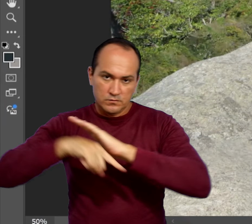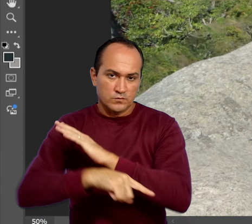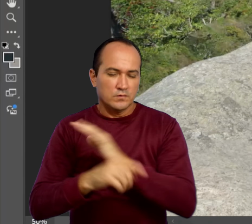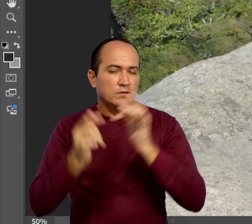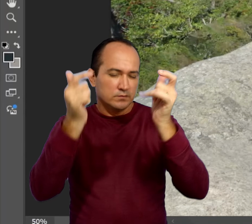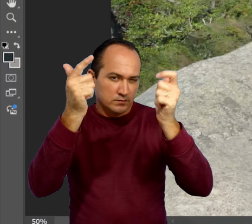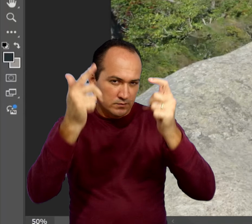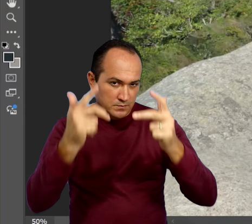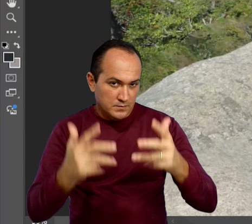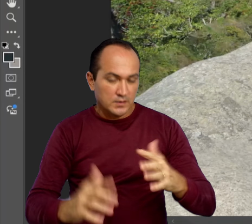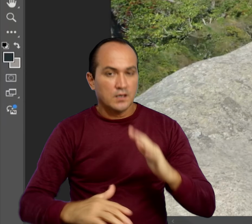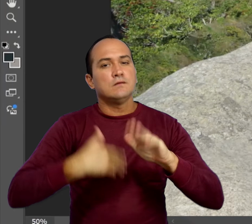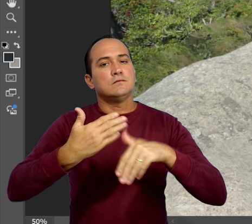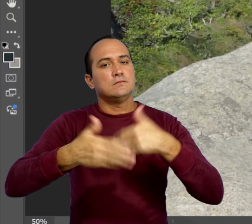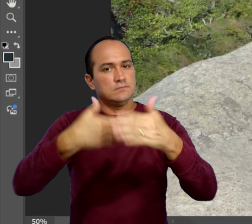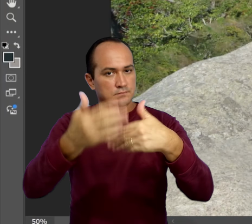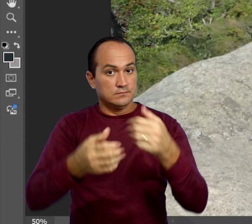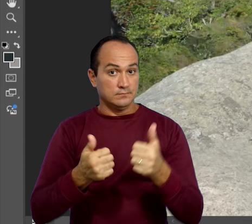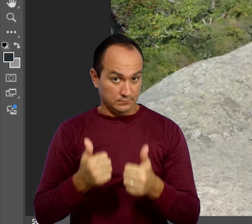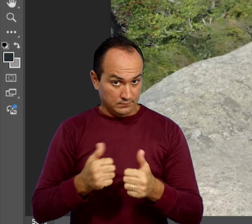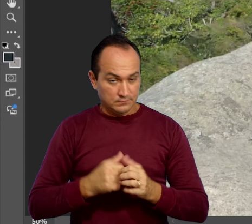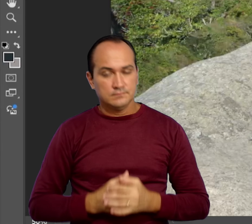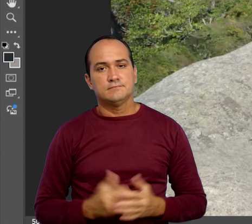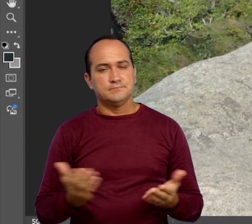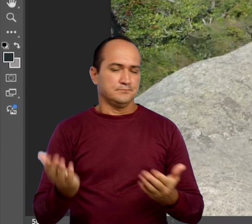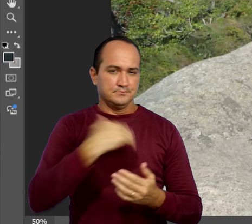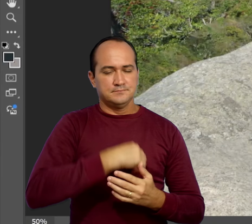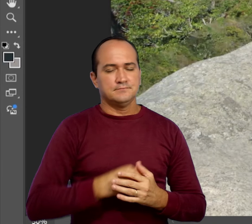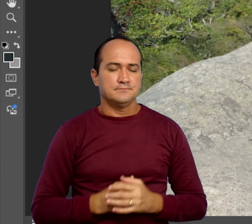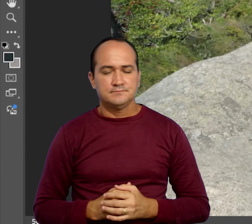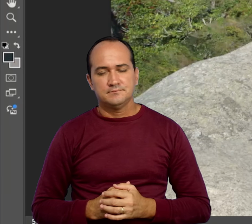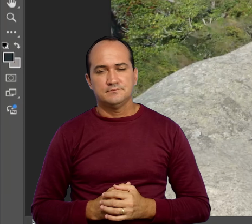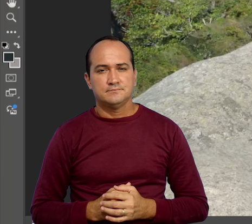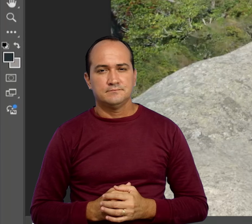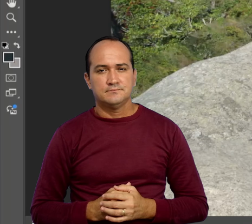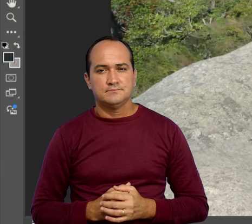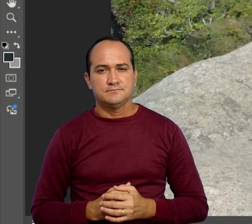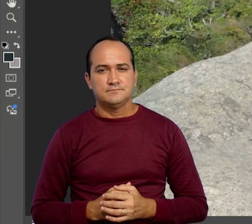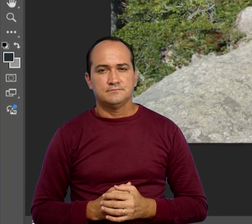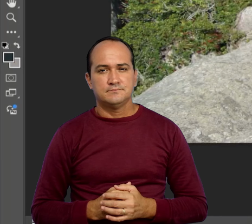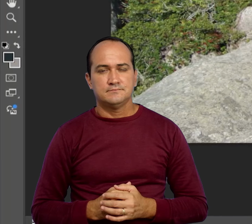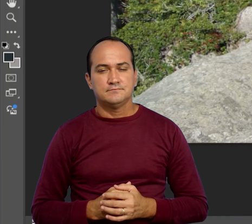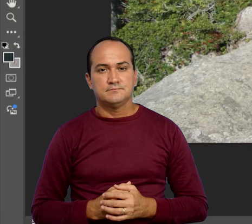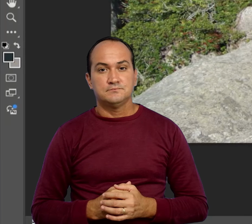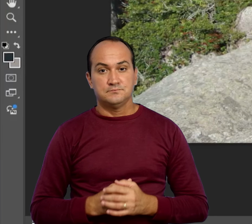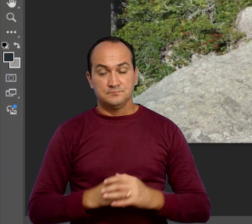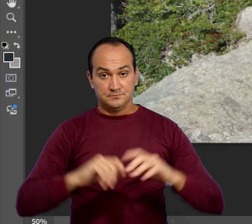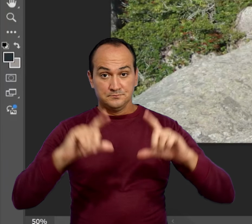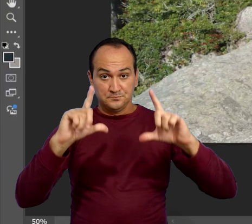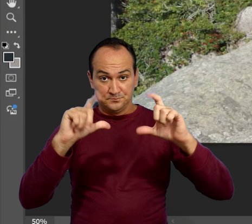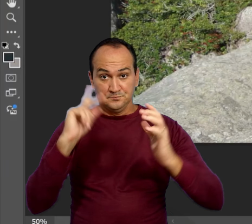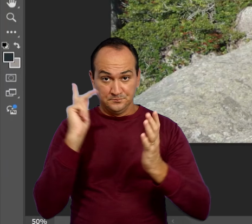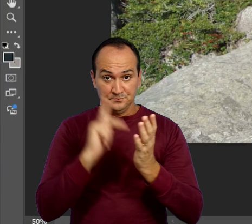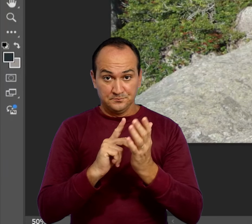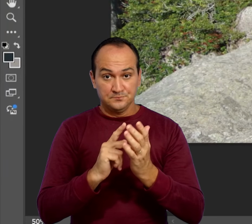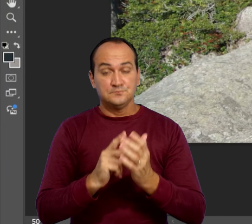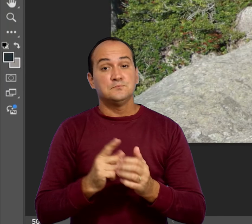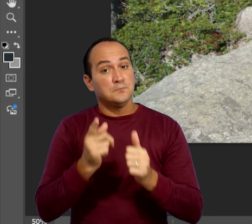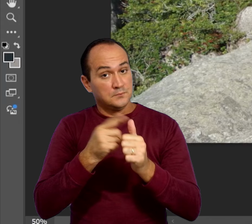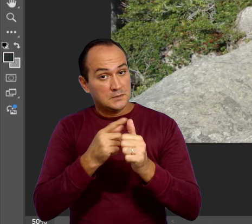ferramentas que eu vou explicar para vocês ao longo desse percurso, né? Então vamos lá. Para conseguir fazer isso, eu tenho aqui a minha